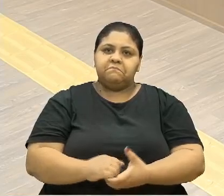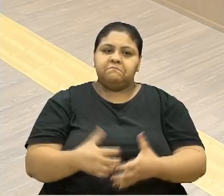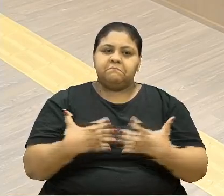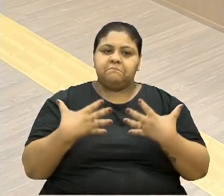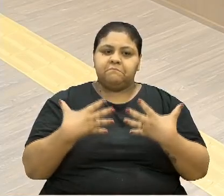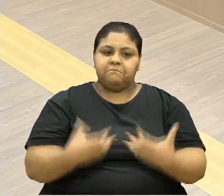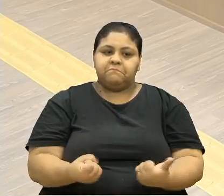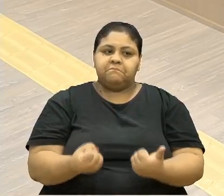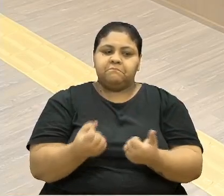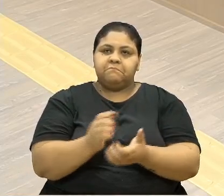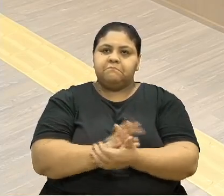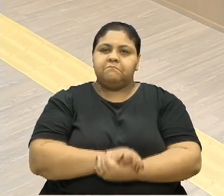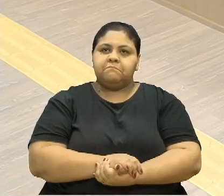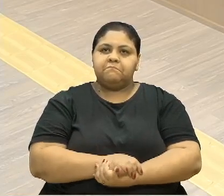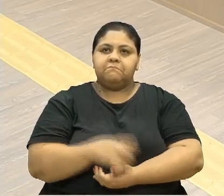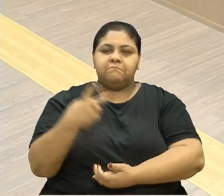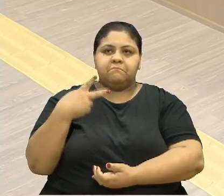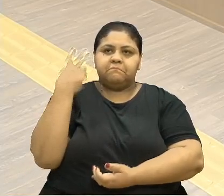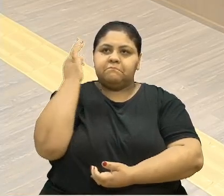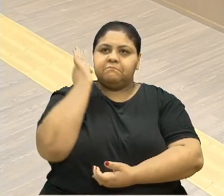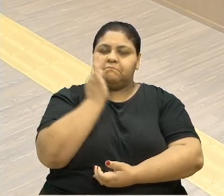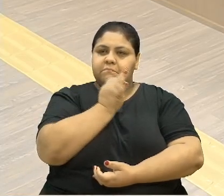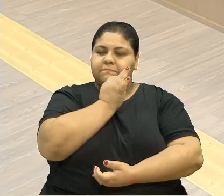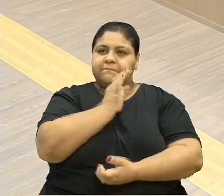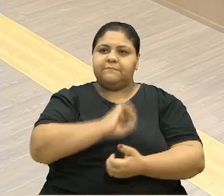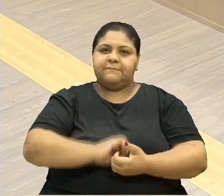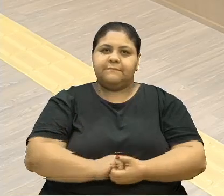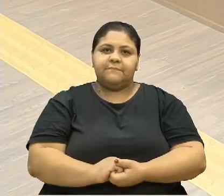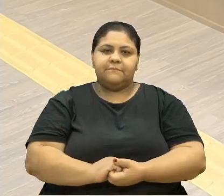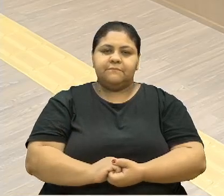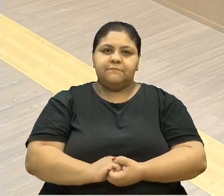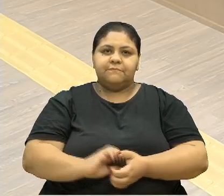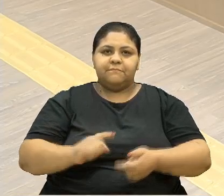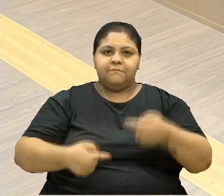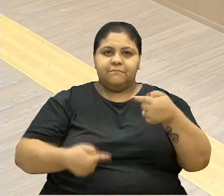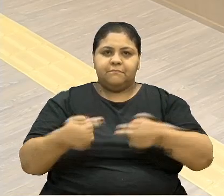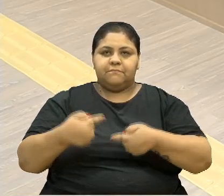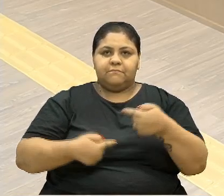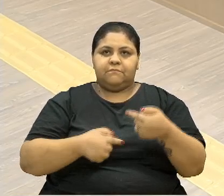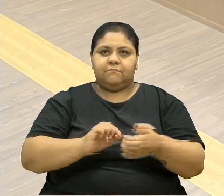Dispensa concedida. Vereadora Tatiane Frisso. Em discussão?